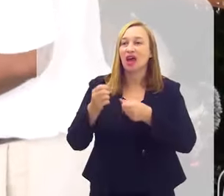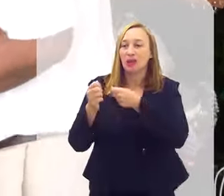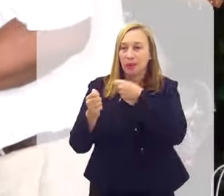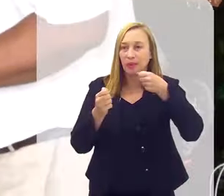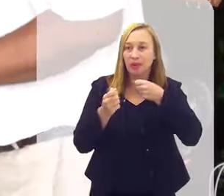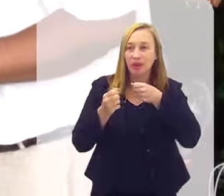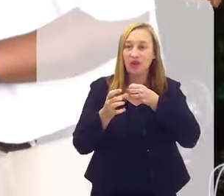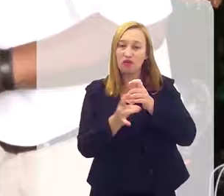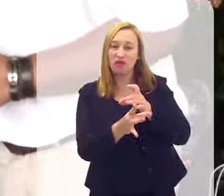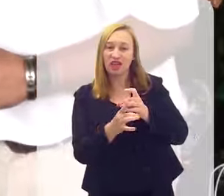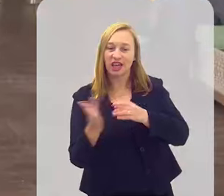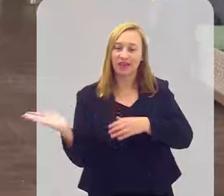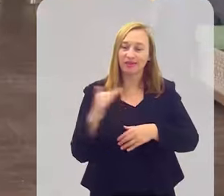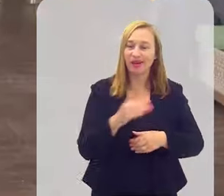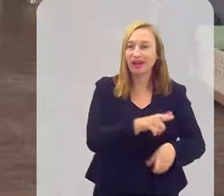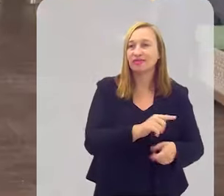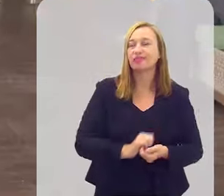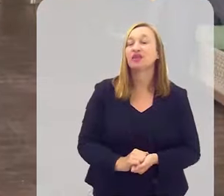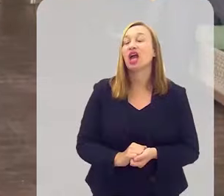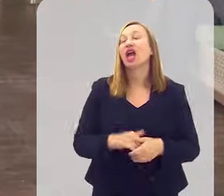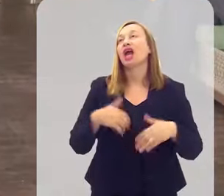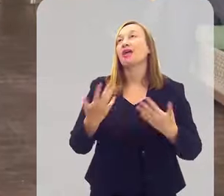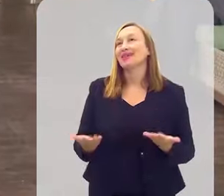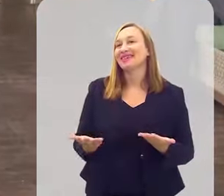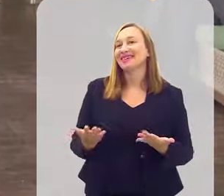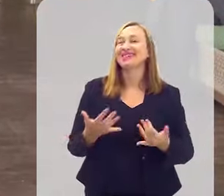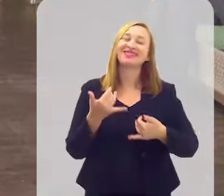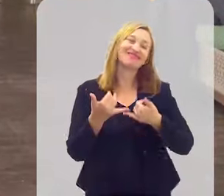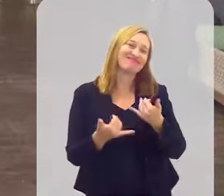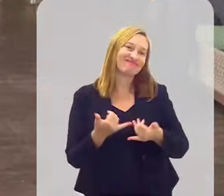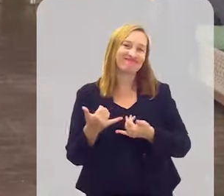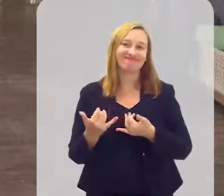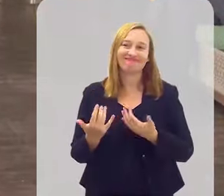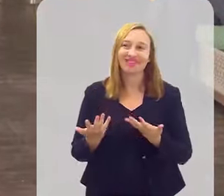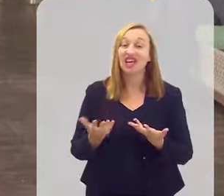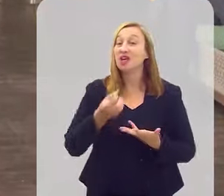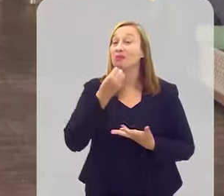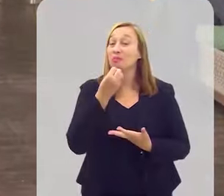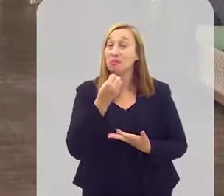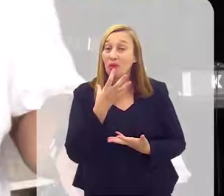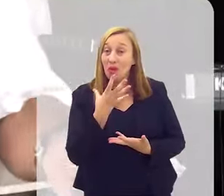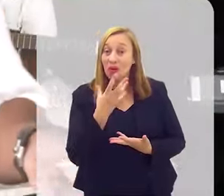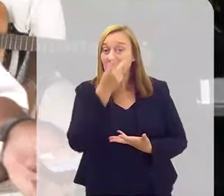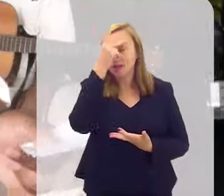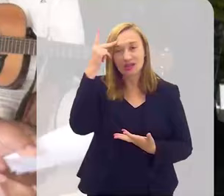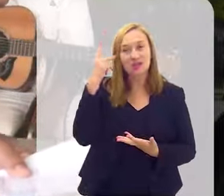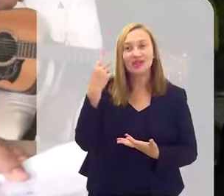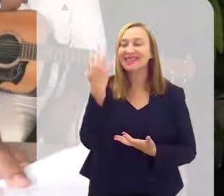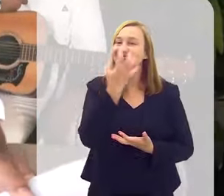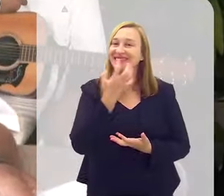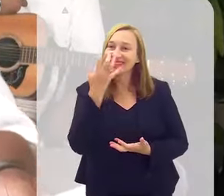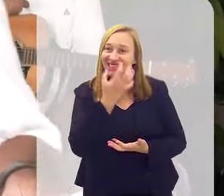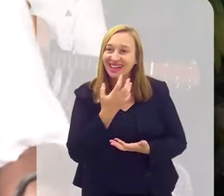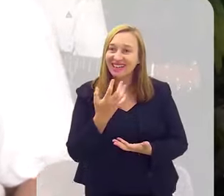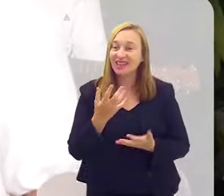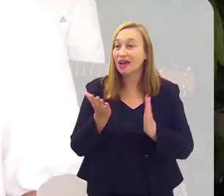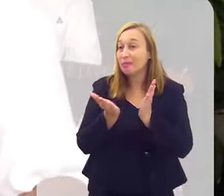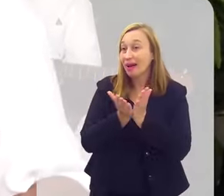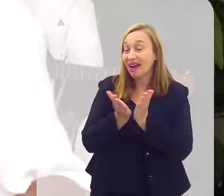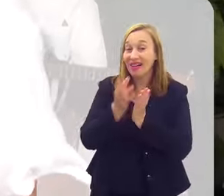Obrigado vou vender esse microfone passo para gente o programa é desse jeito gente